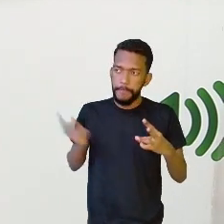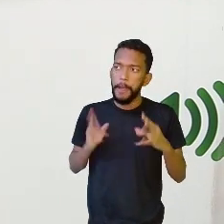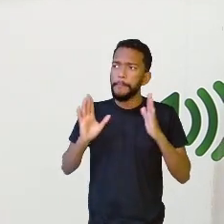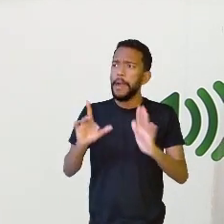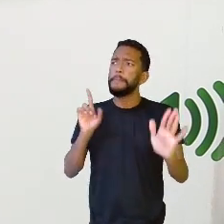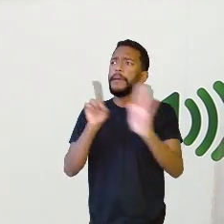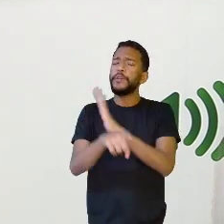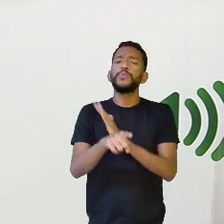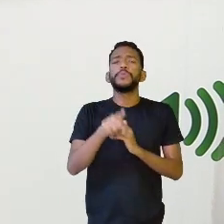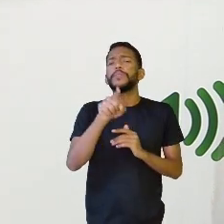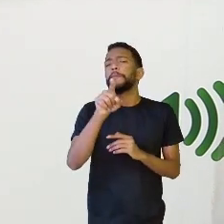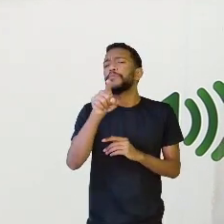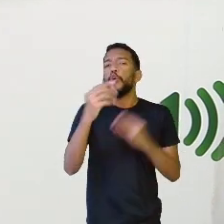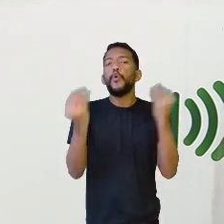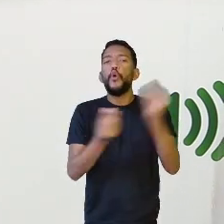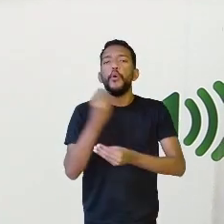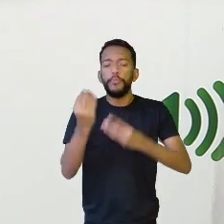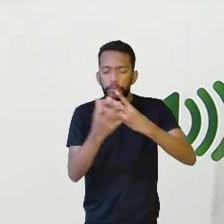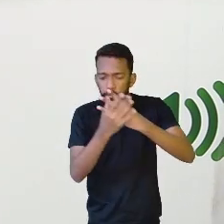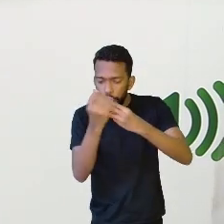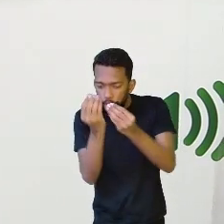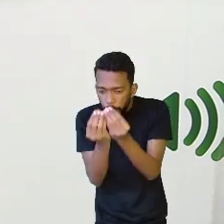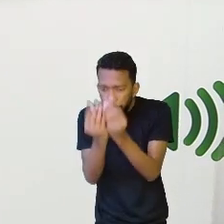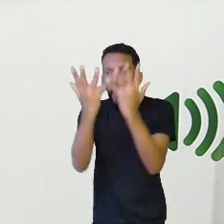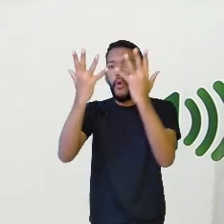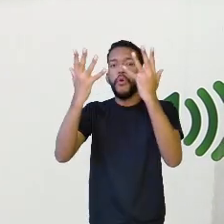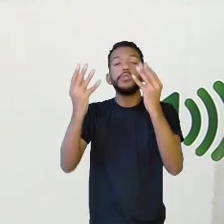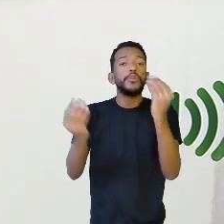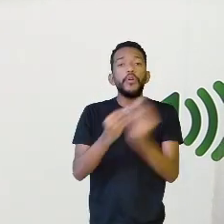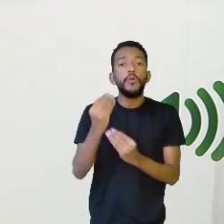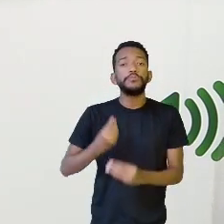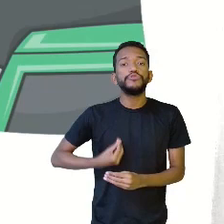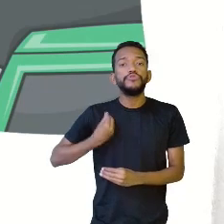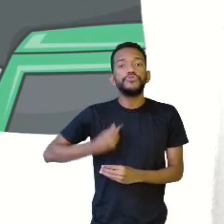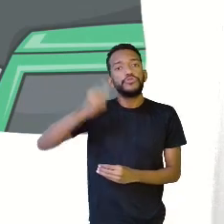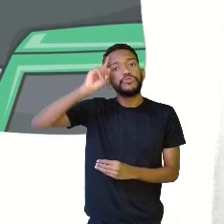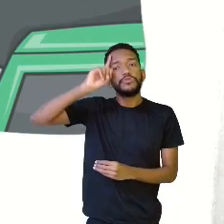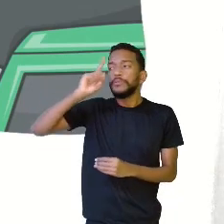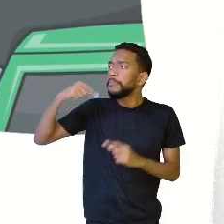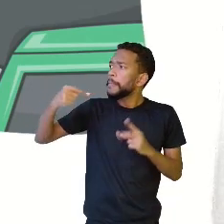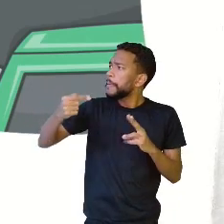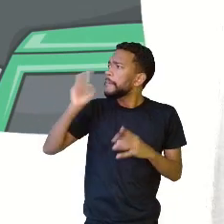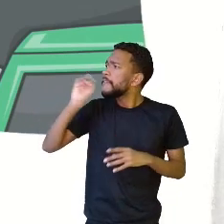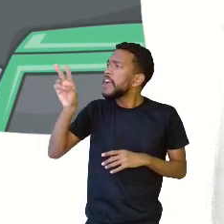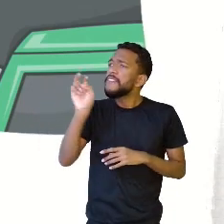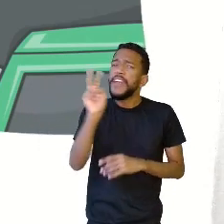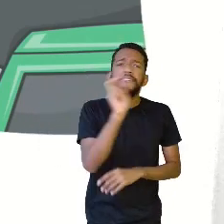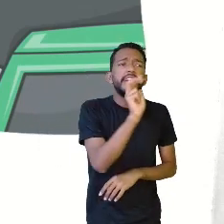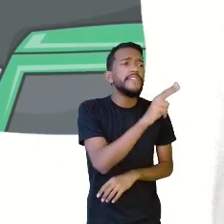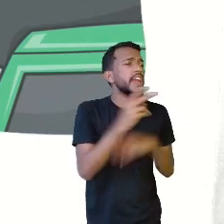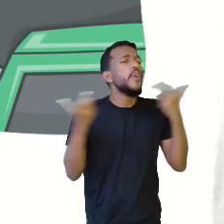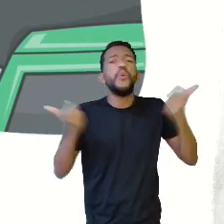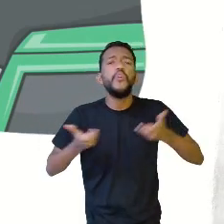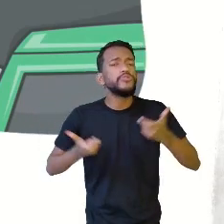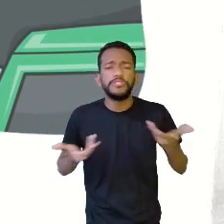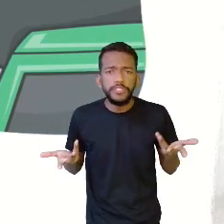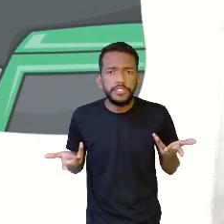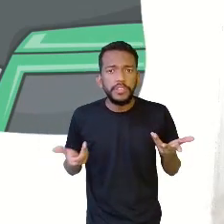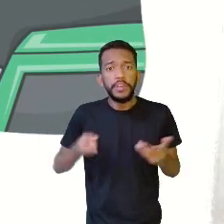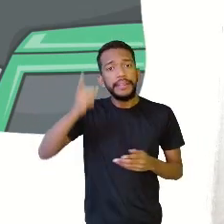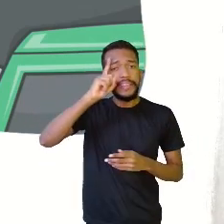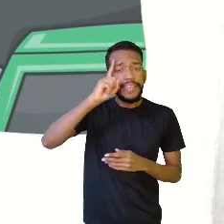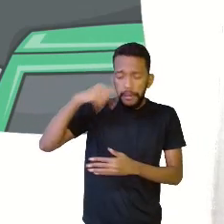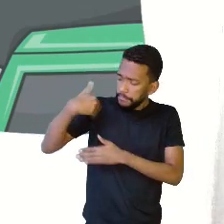Como a combustão está presente no nosso cotidiano? Em que situações do nosso